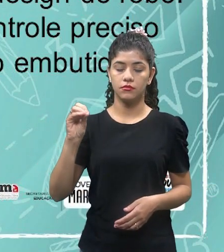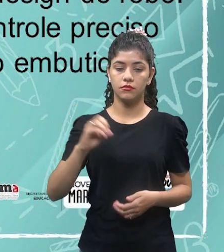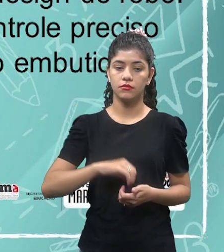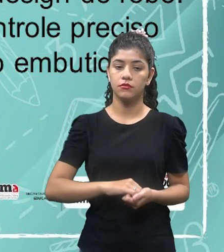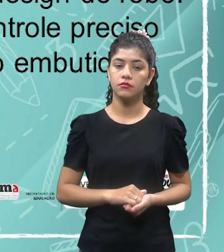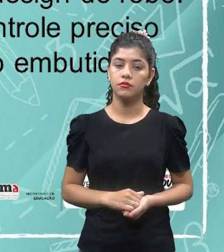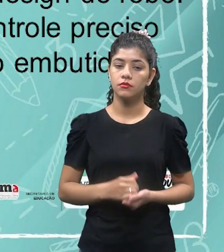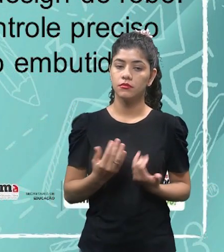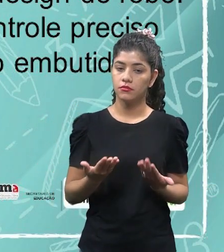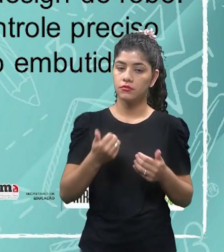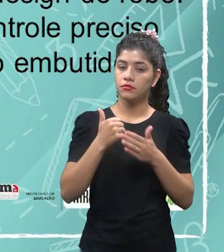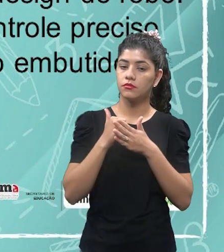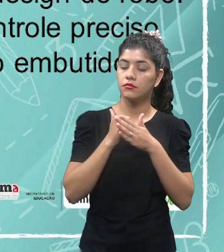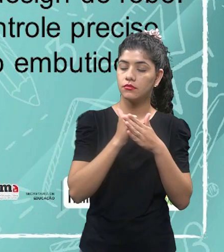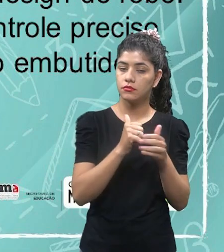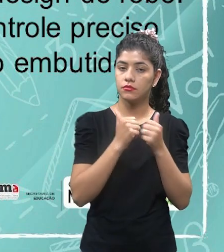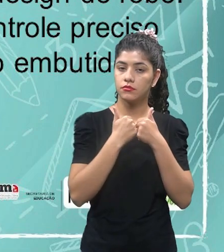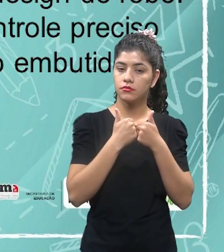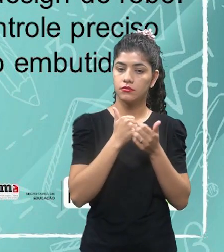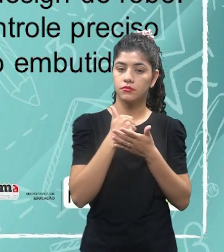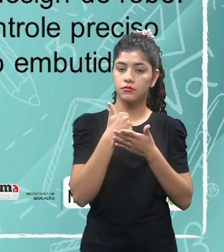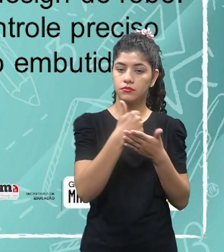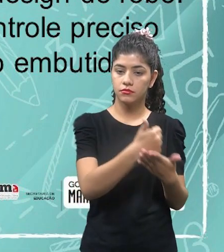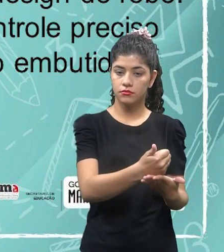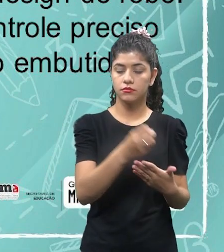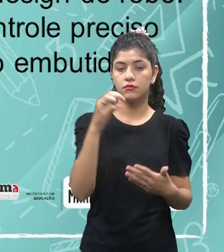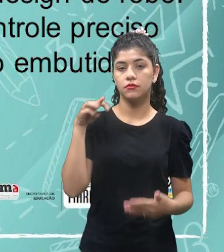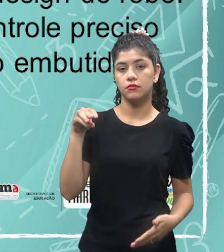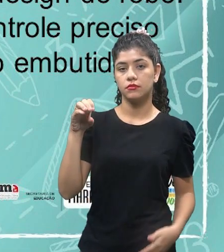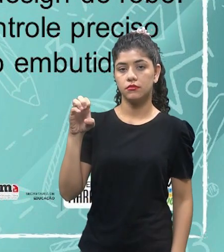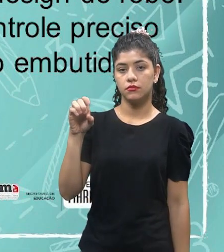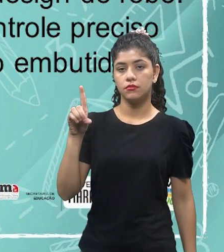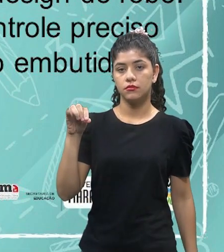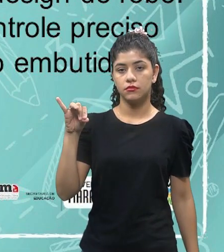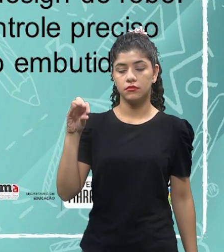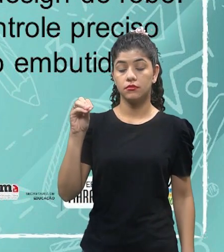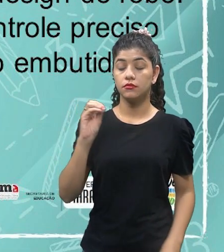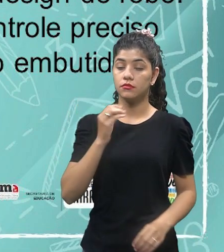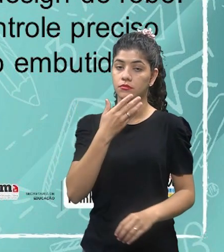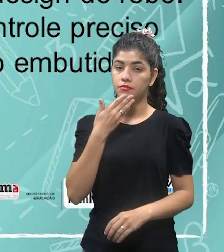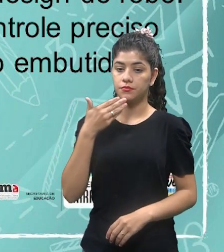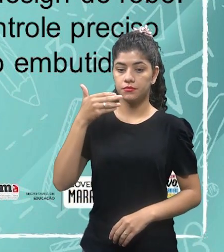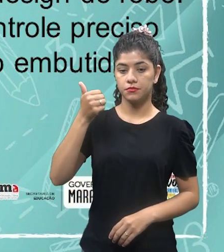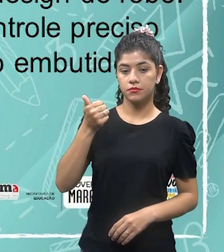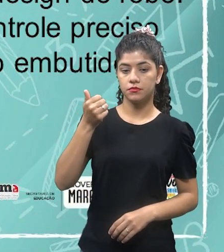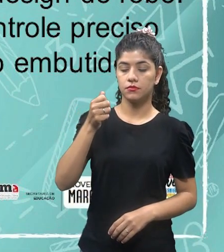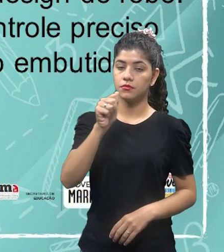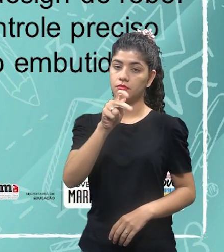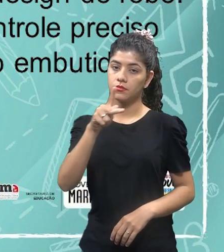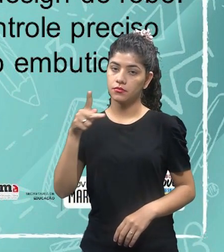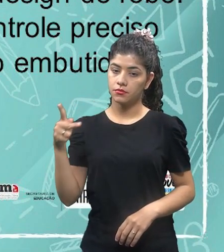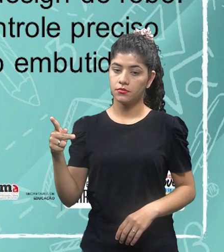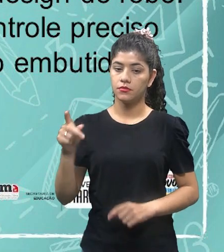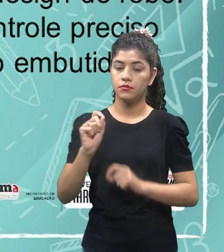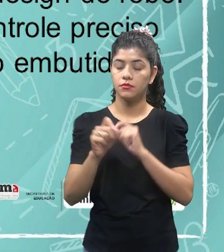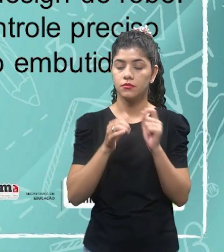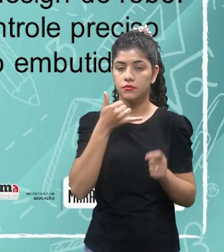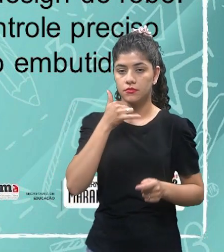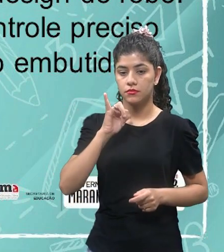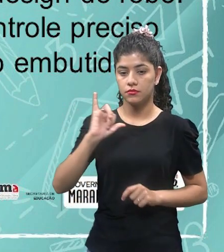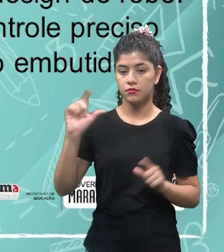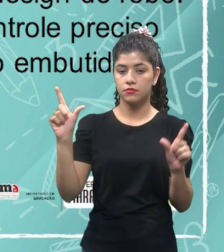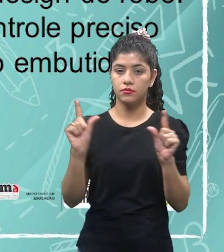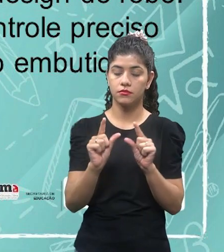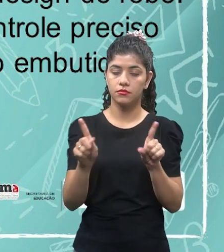O motor auxiliar médio é ótimo para aplicativos com uma carga mais baixa